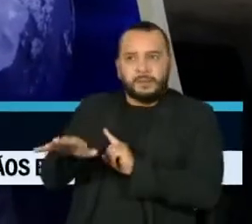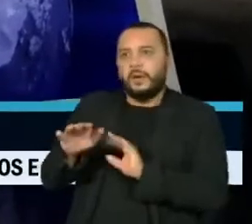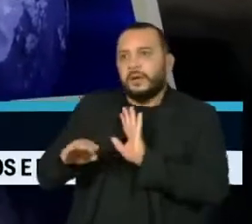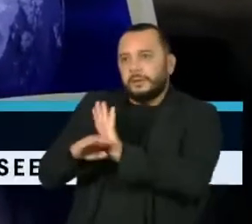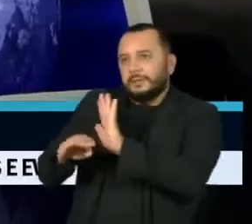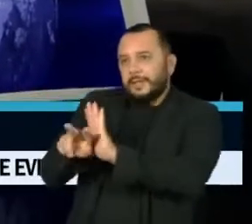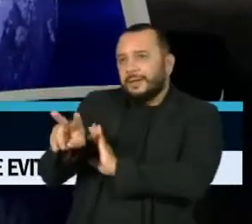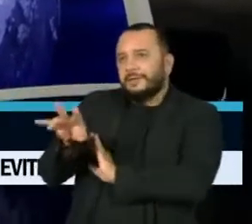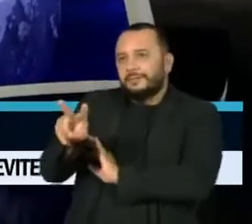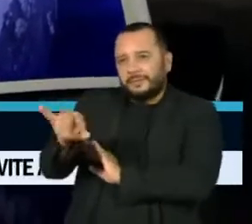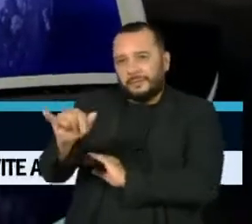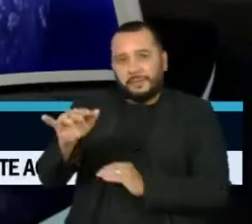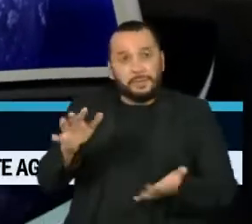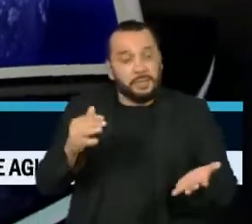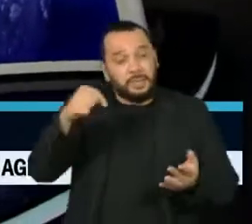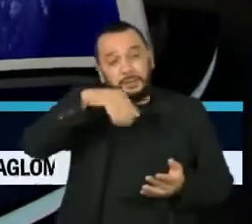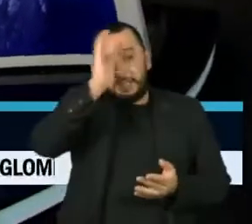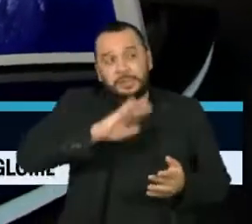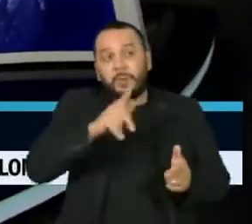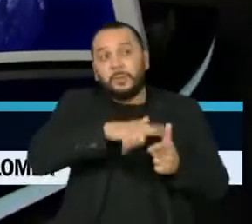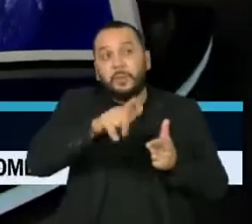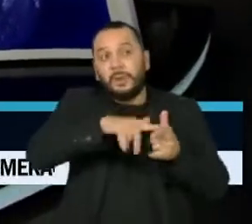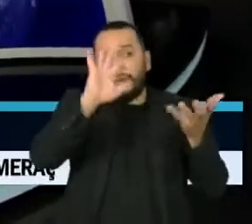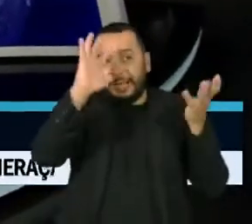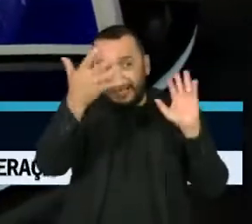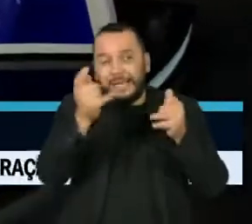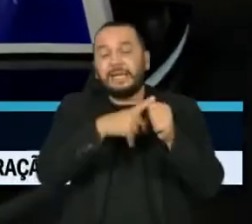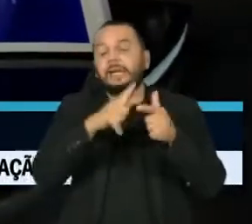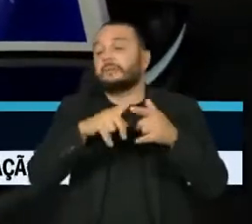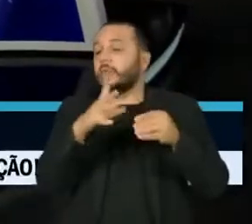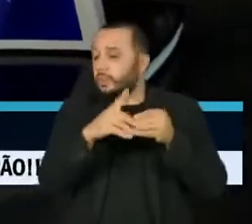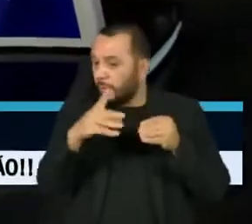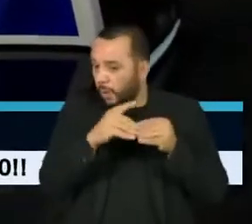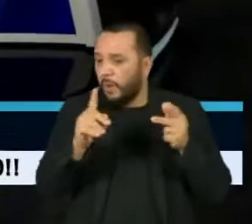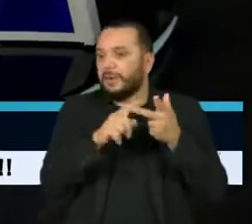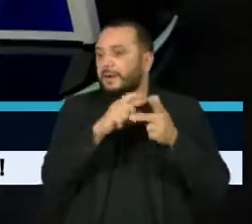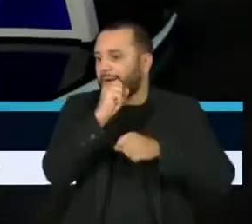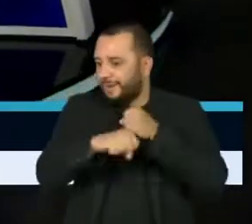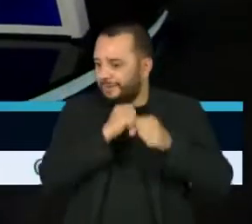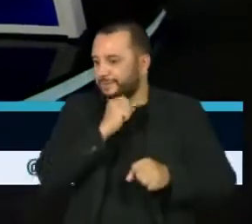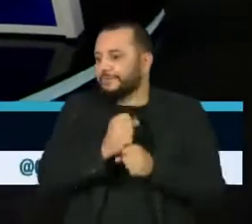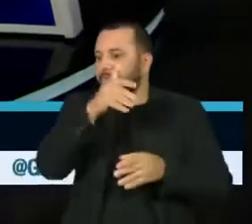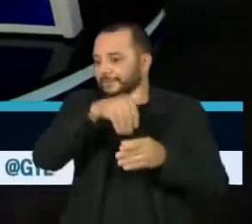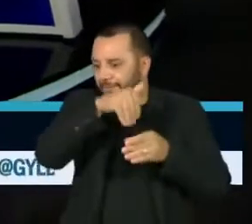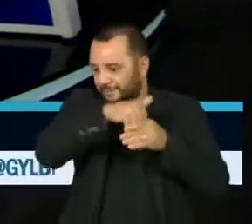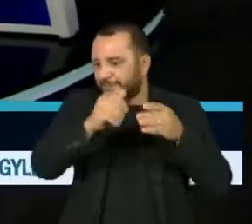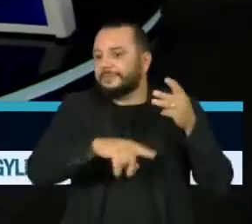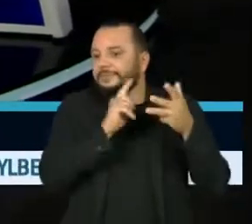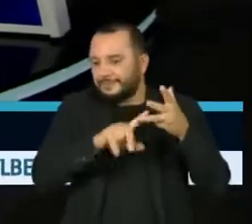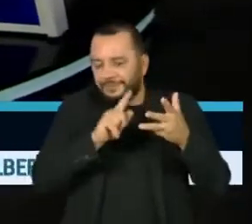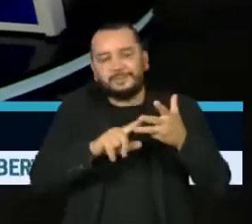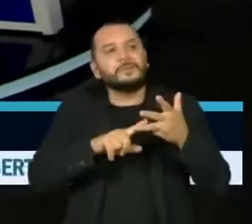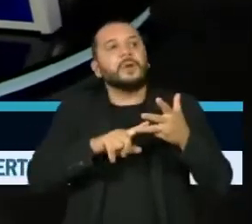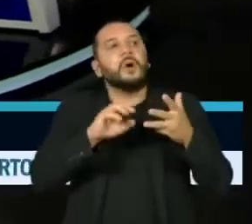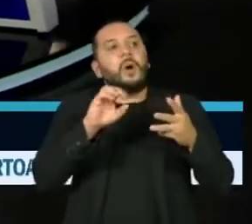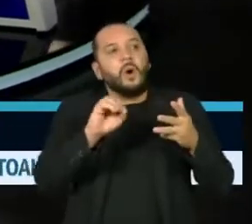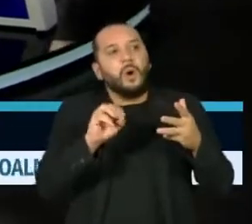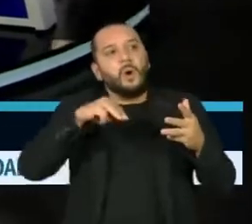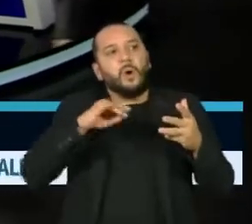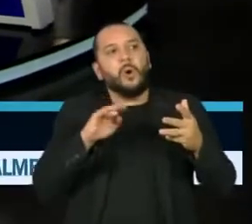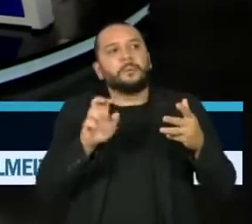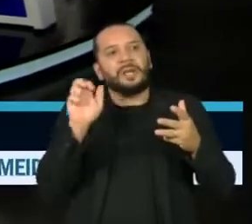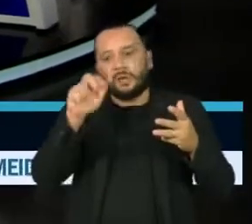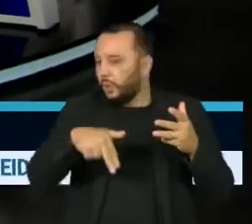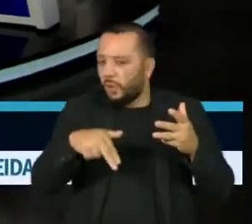no sapato que o Brasil tem né o clima oscilação do dólar que é comum ano de eleição a omicron provocando aí uns arranjo nas cadeias produtivas